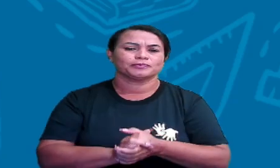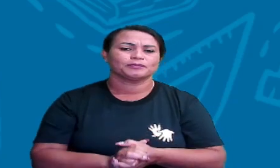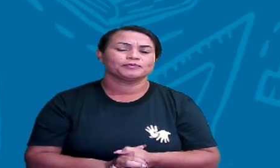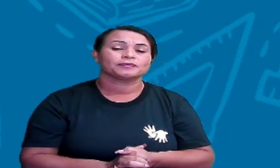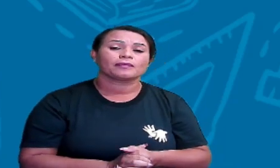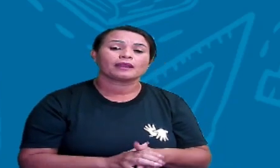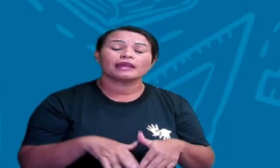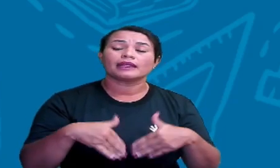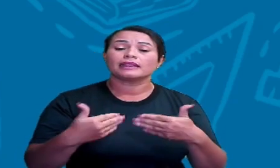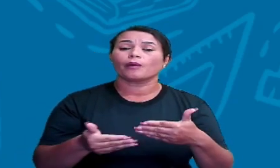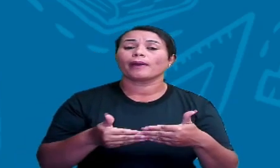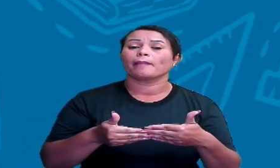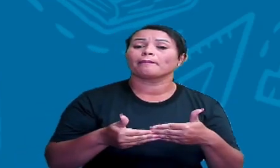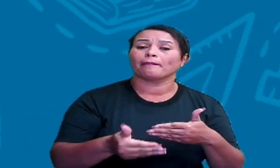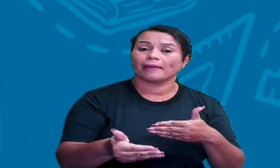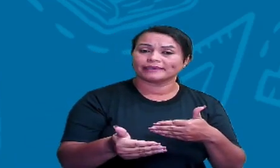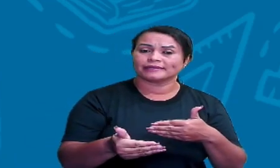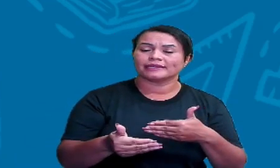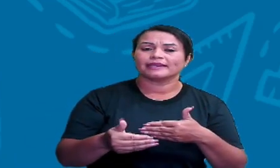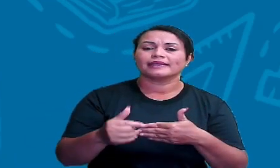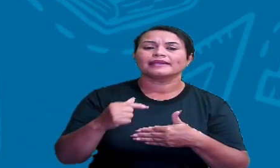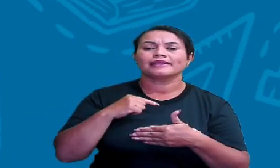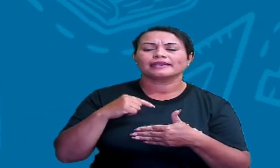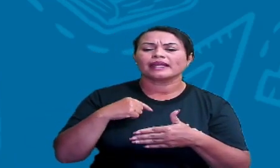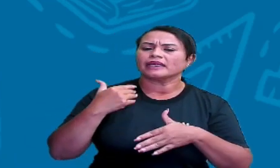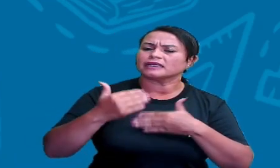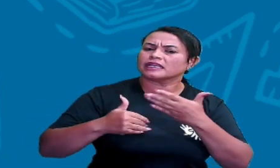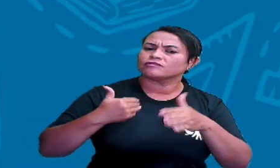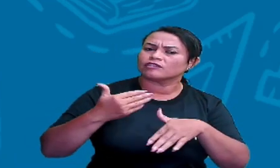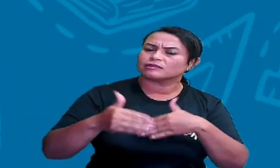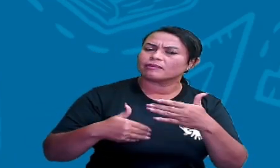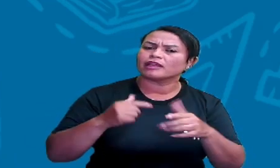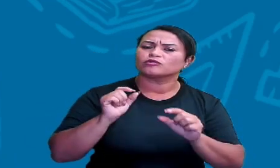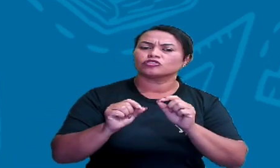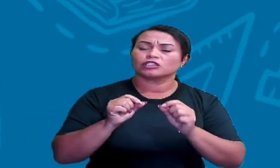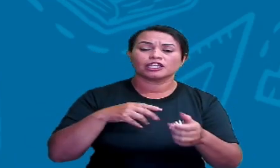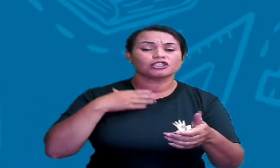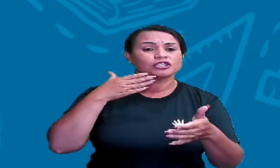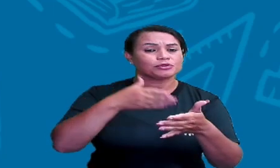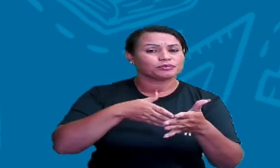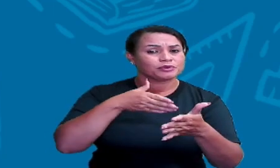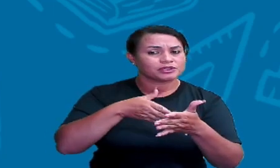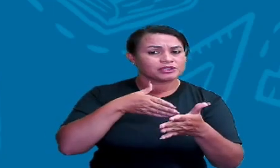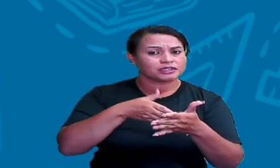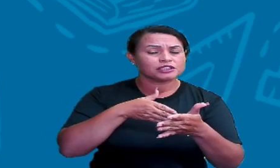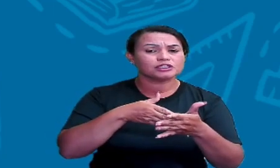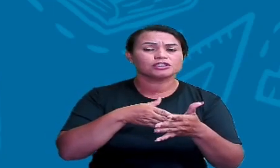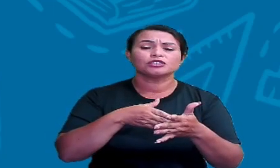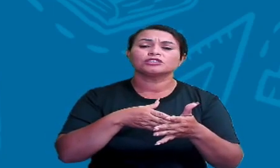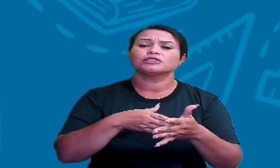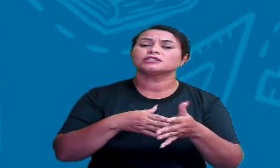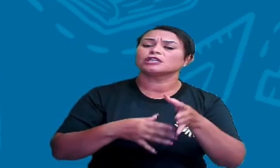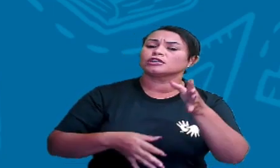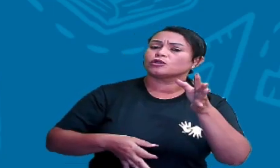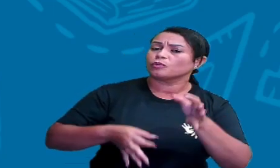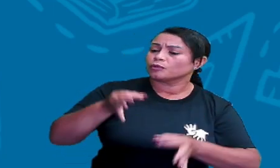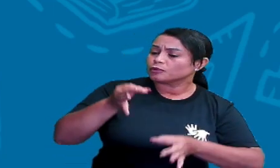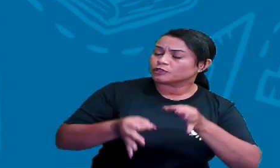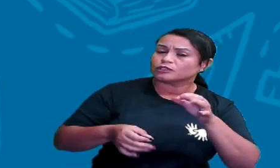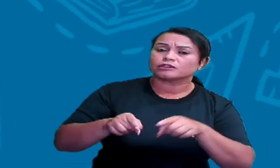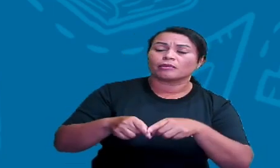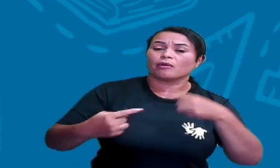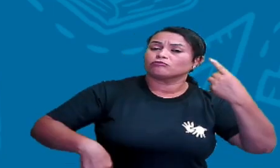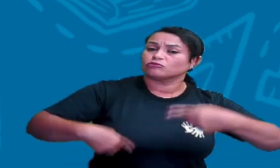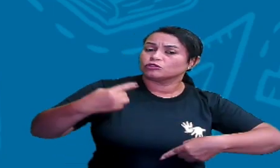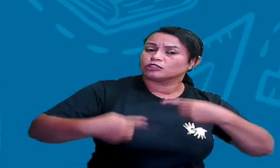E é a partir dele que se desenvolve as noções de limites, sejam políticos administrativos